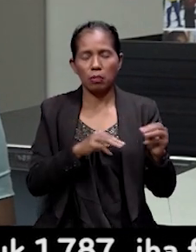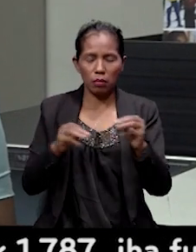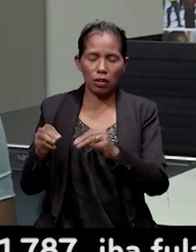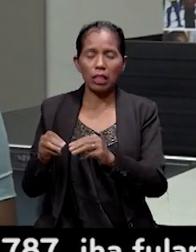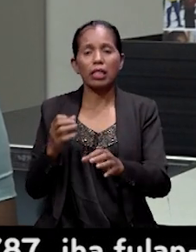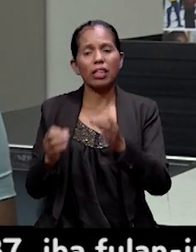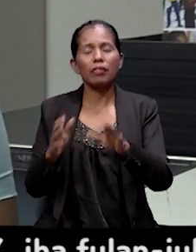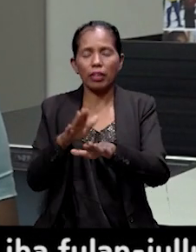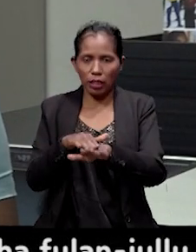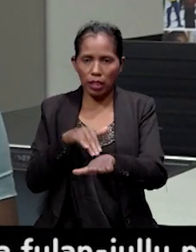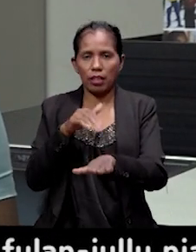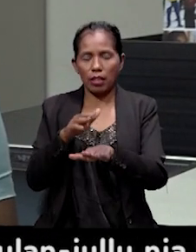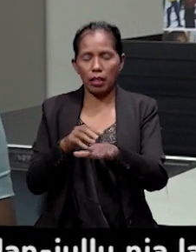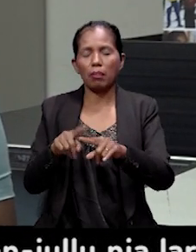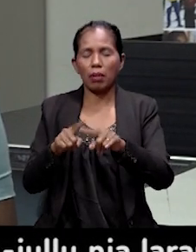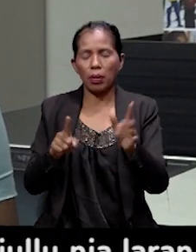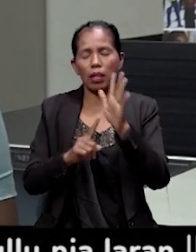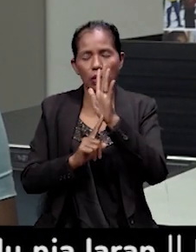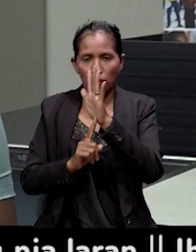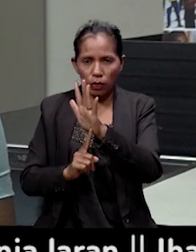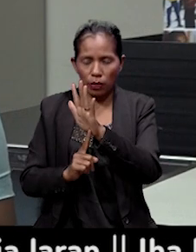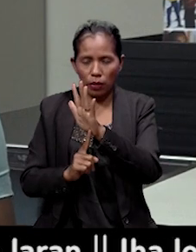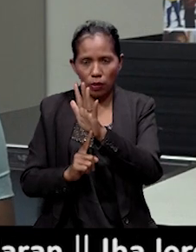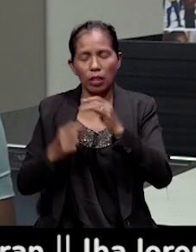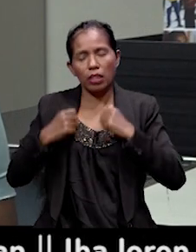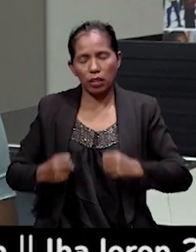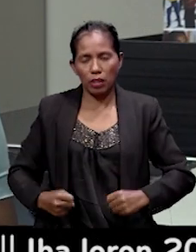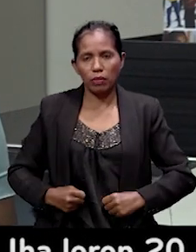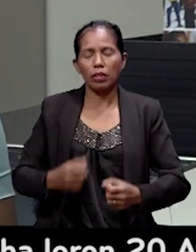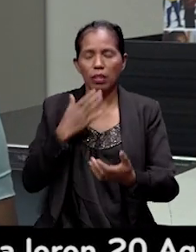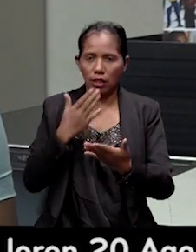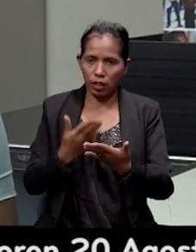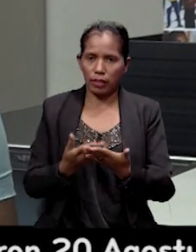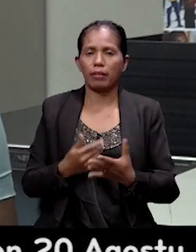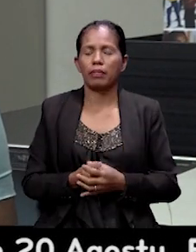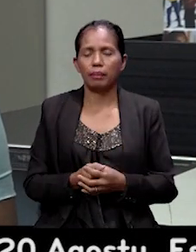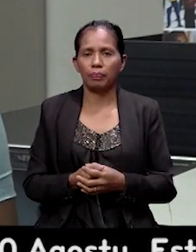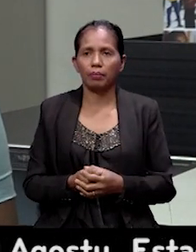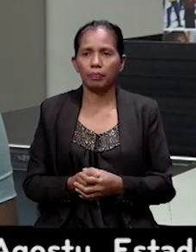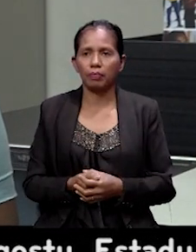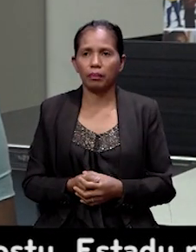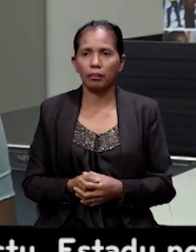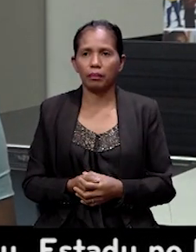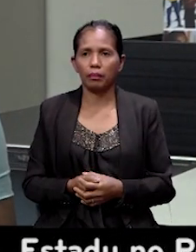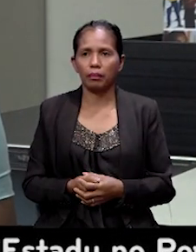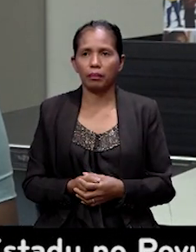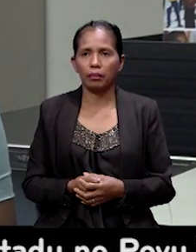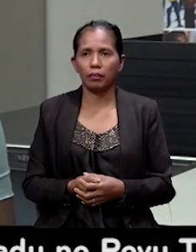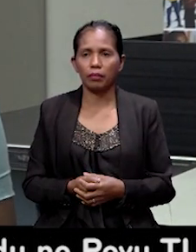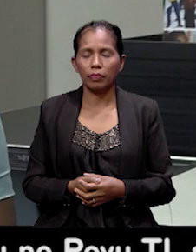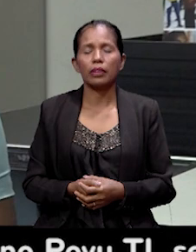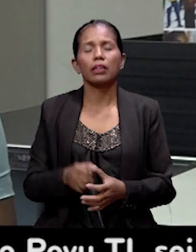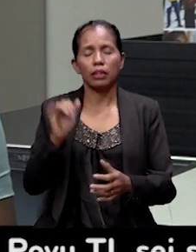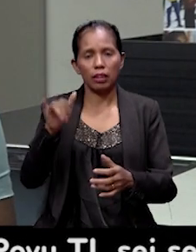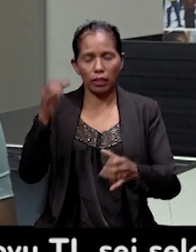maybe iha sinais ne be maka clinicamente atu de mudança ba progresso ne maka dia. Si informasaun si